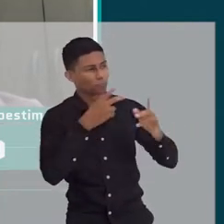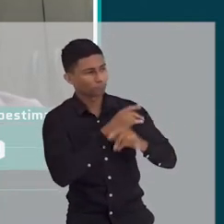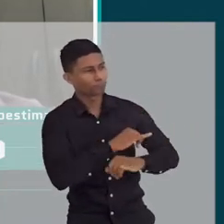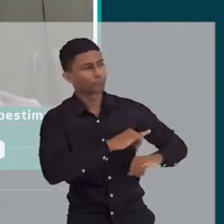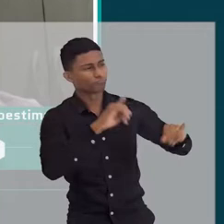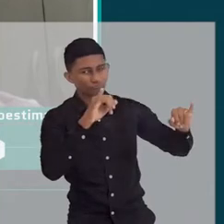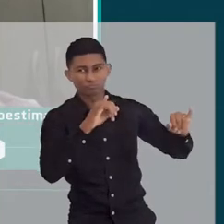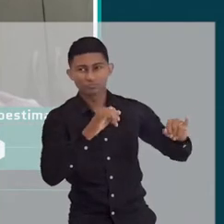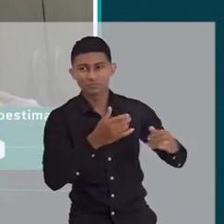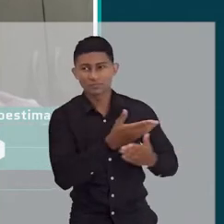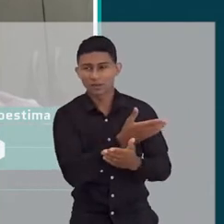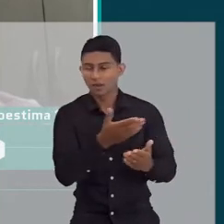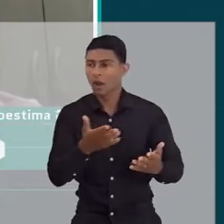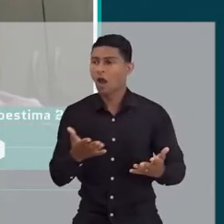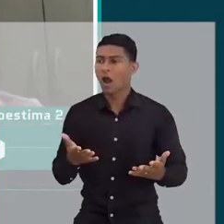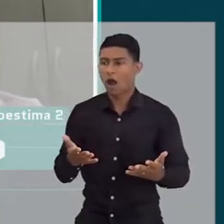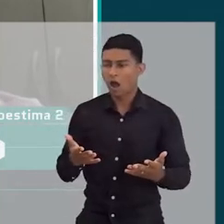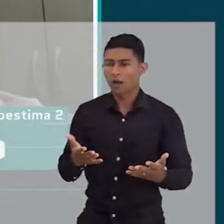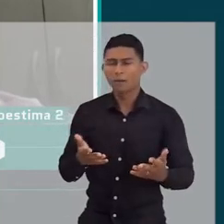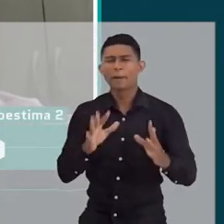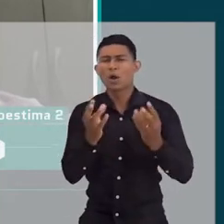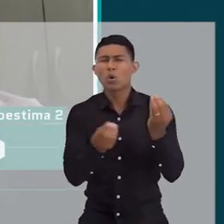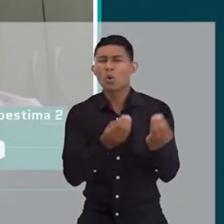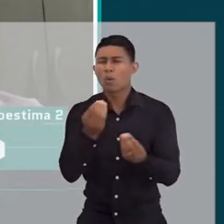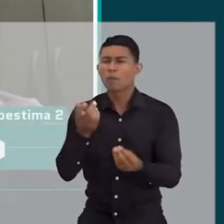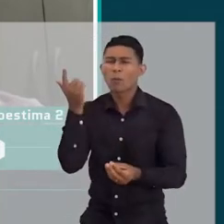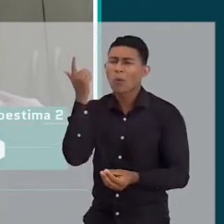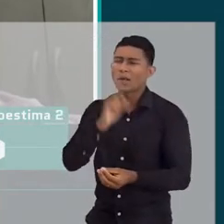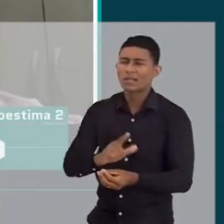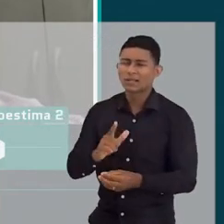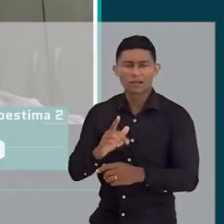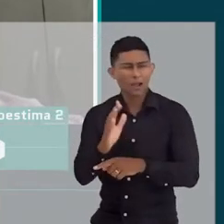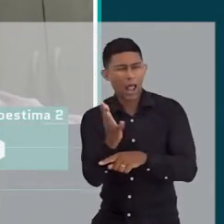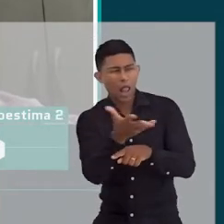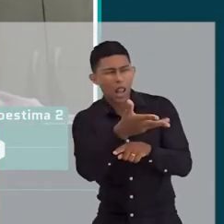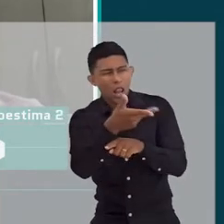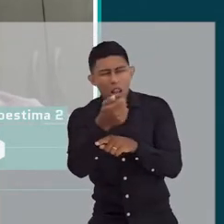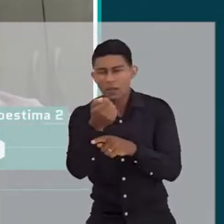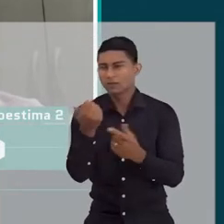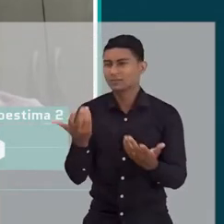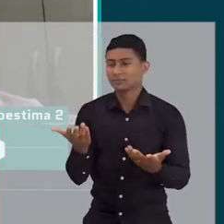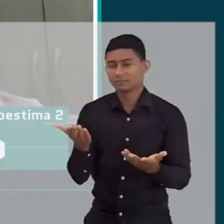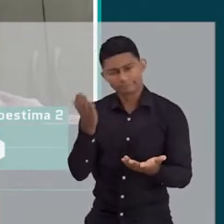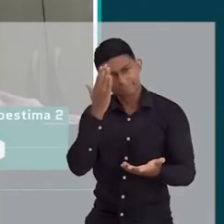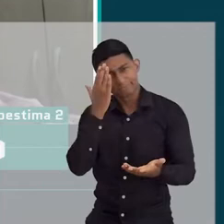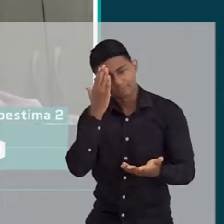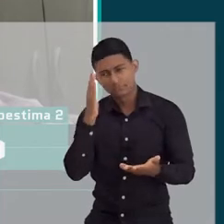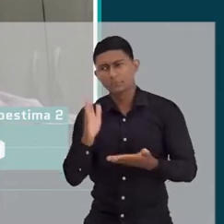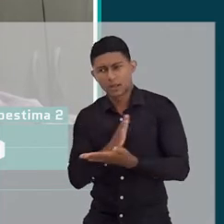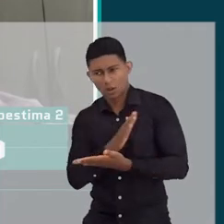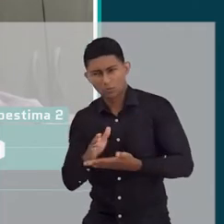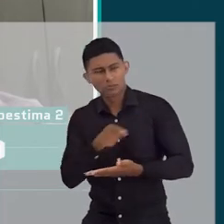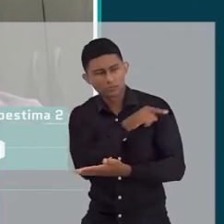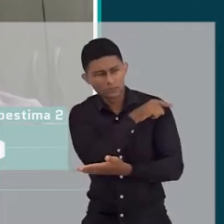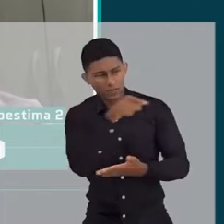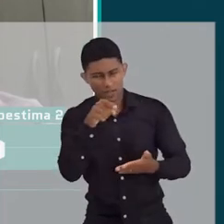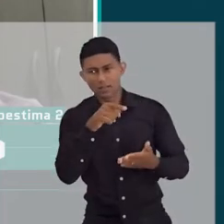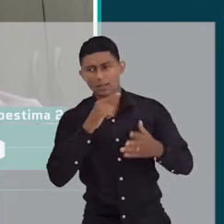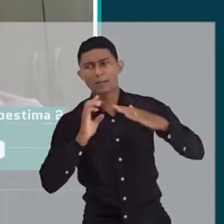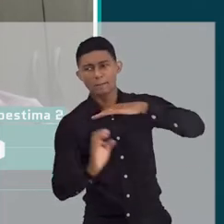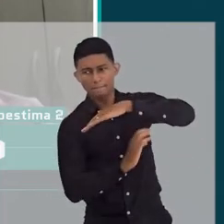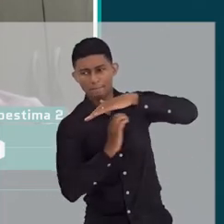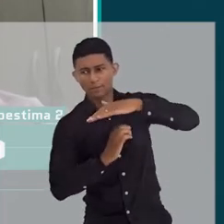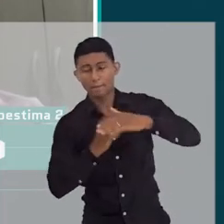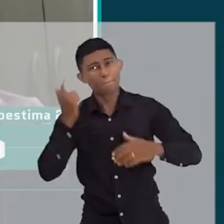precisa também Mas tirar como um convencer peso da foto. a marca que está muito voltada para o número, né? A gente vê muito isso. Como